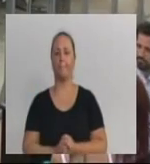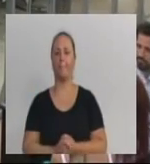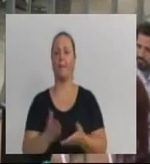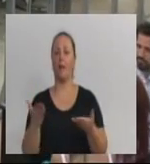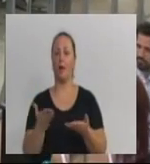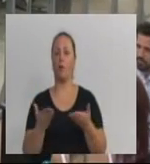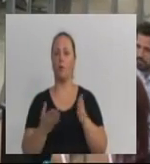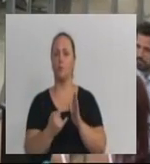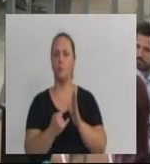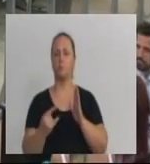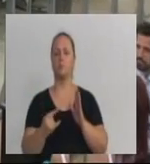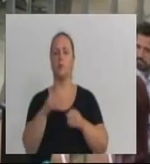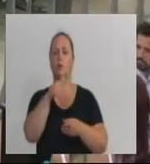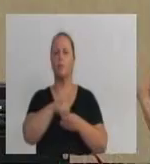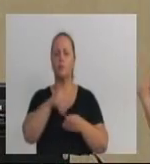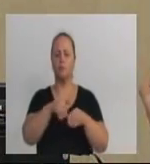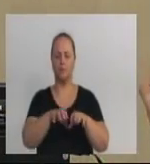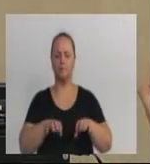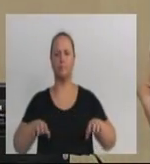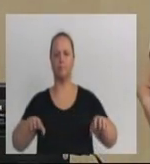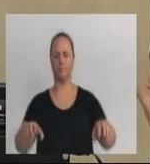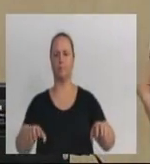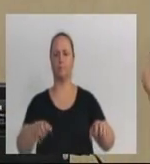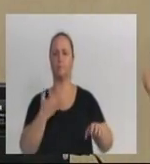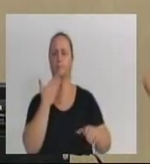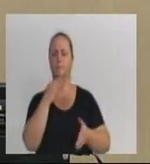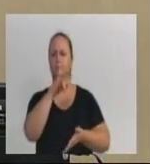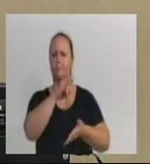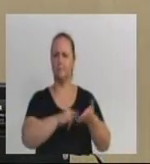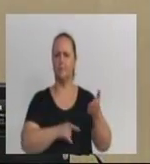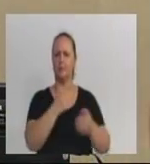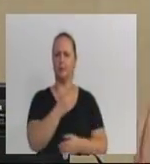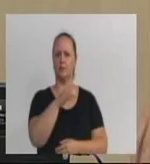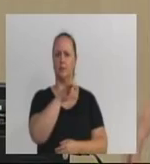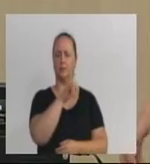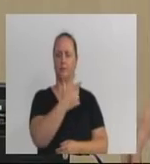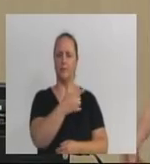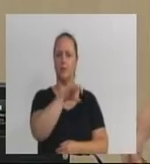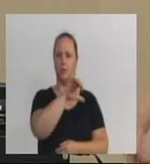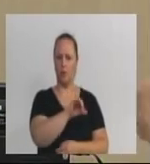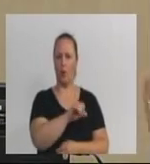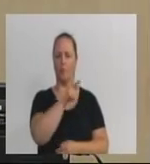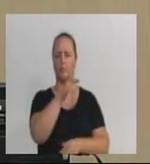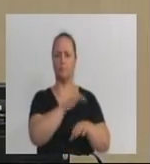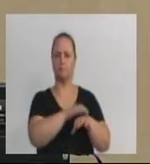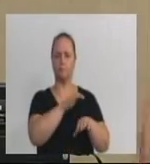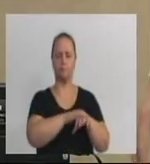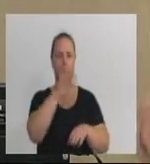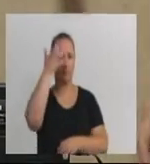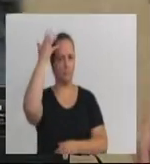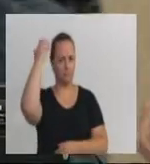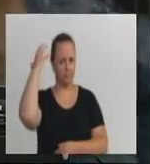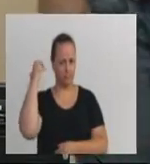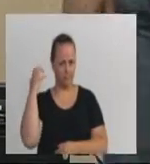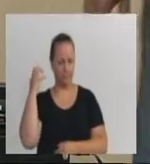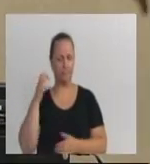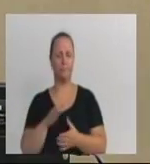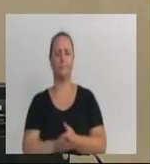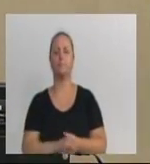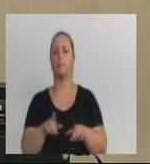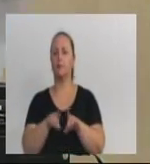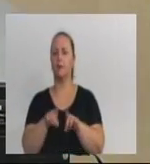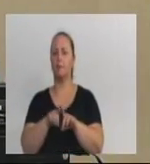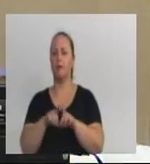destacado para votar em separado o requerimento 129 de autoria do vereador Ivan Nats, destacado pelo vereador